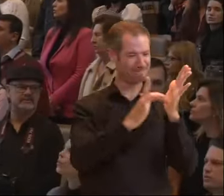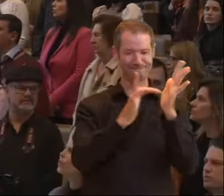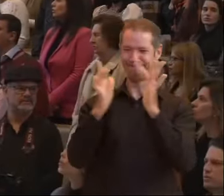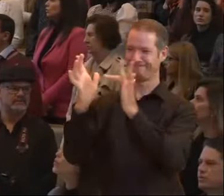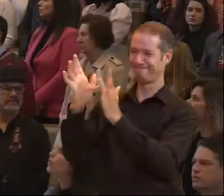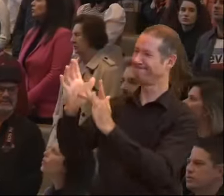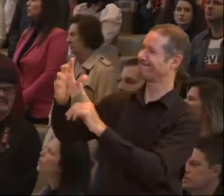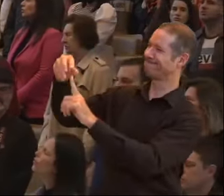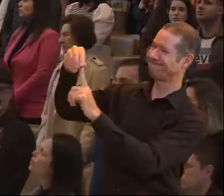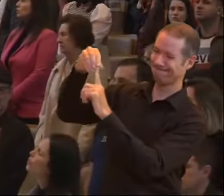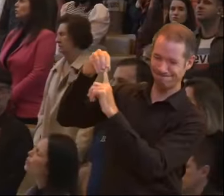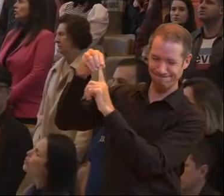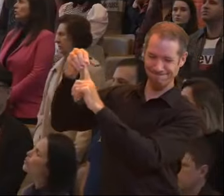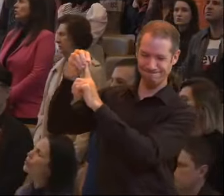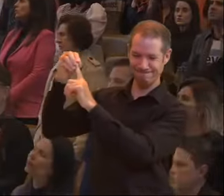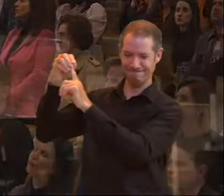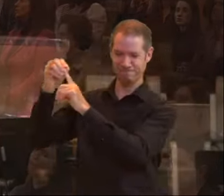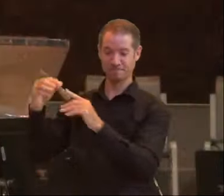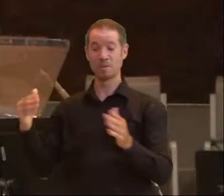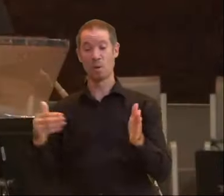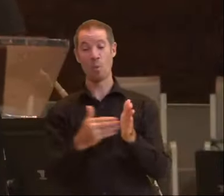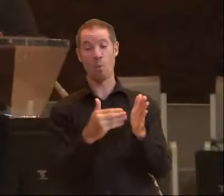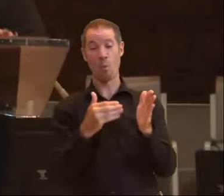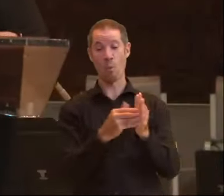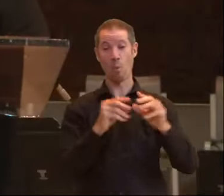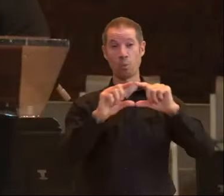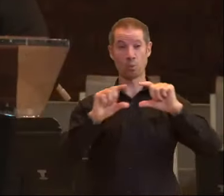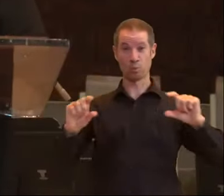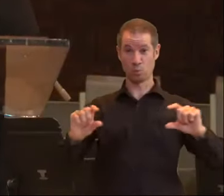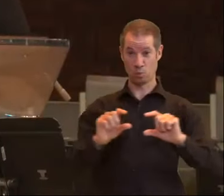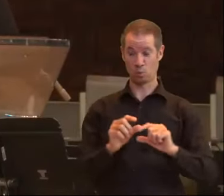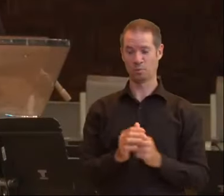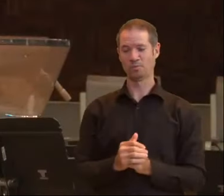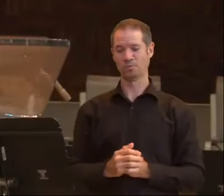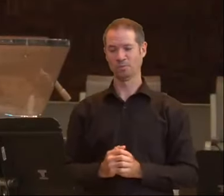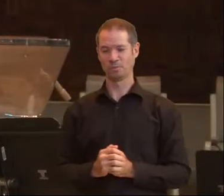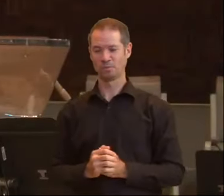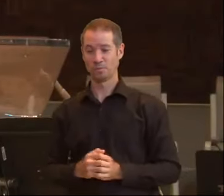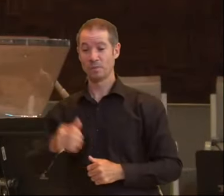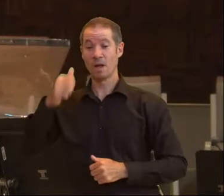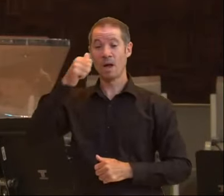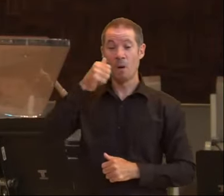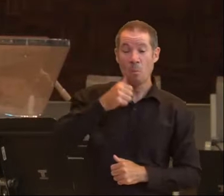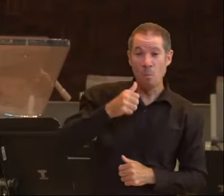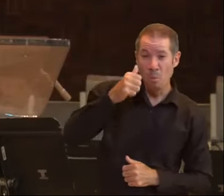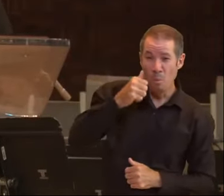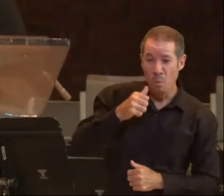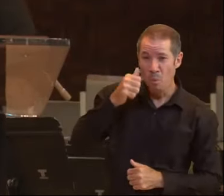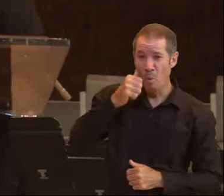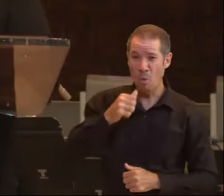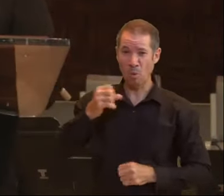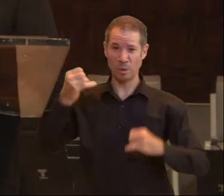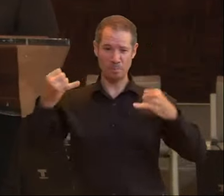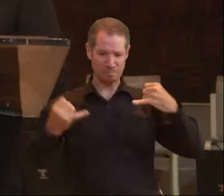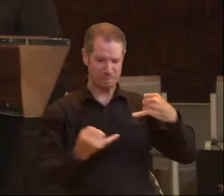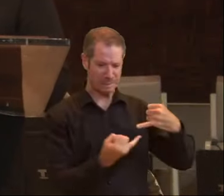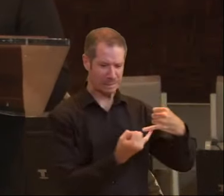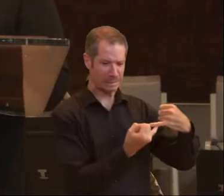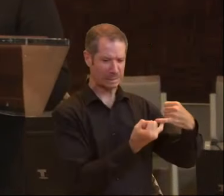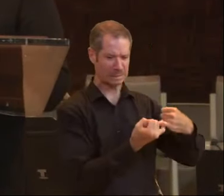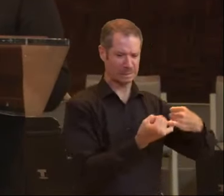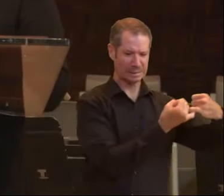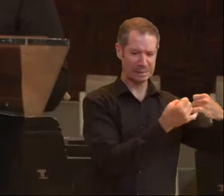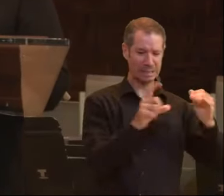é Jesus. Última estrofe. A mulher que